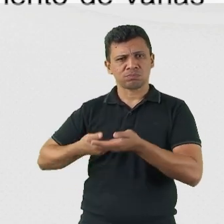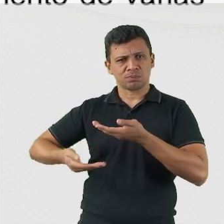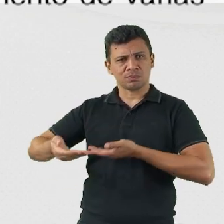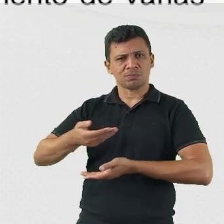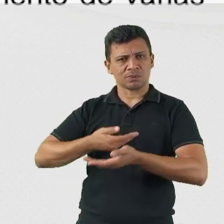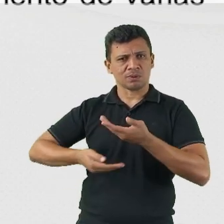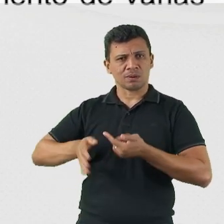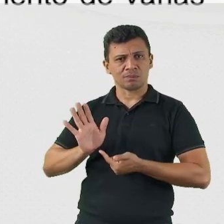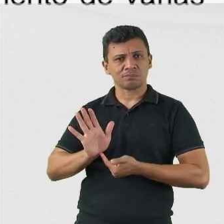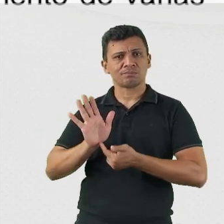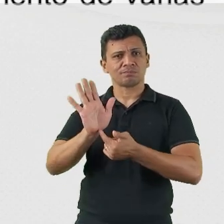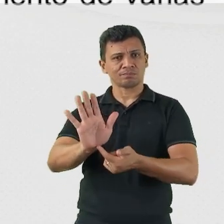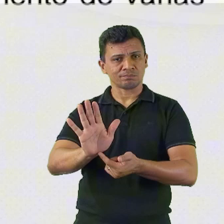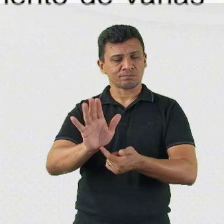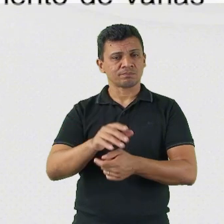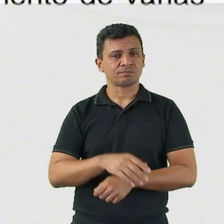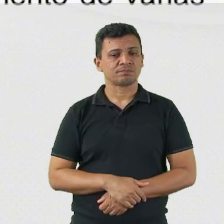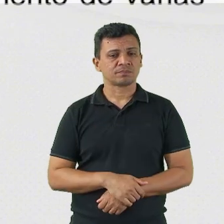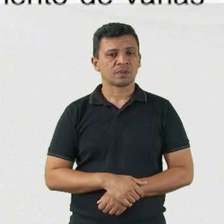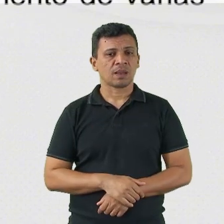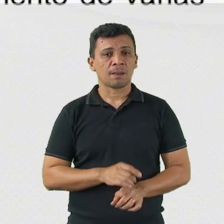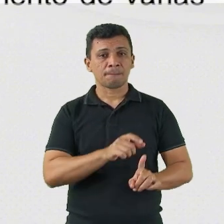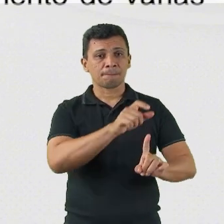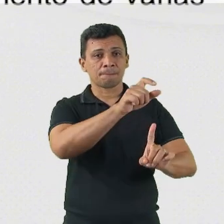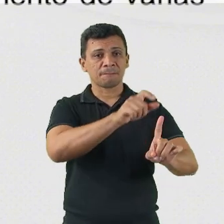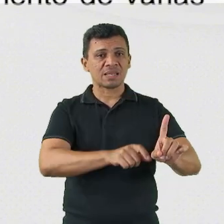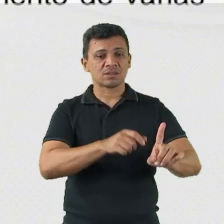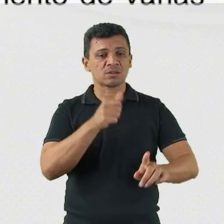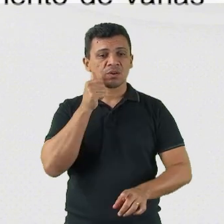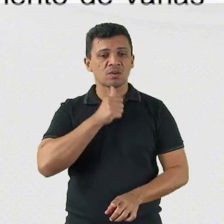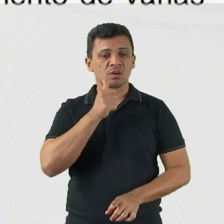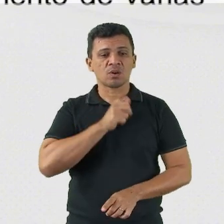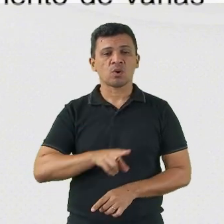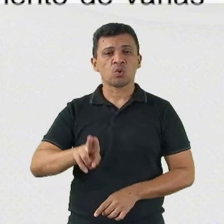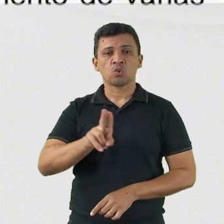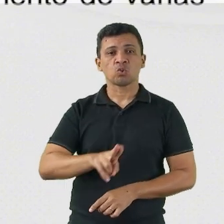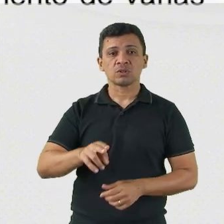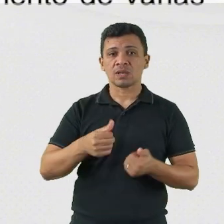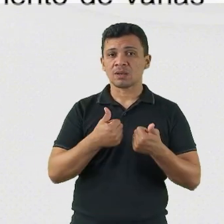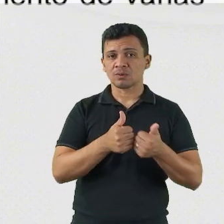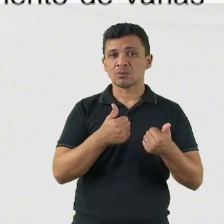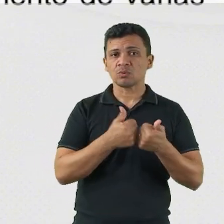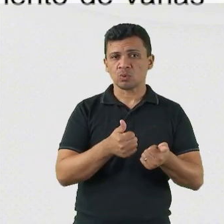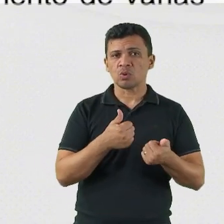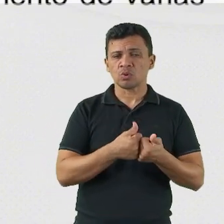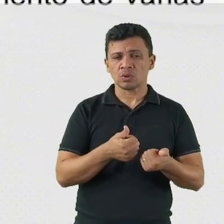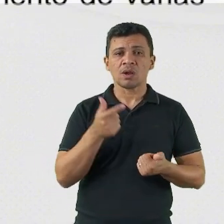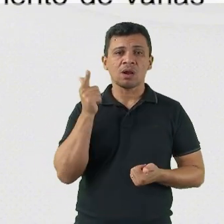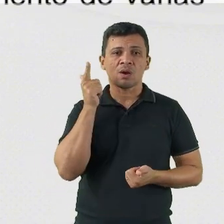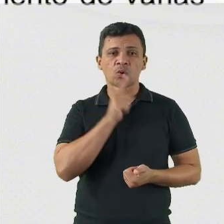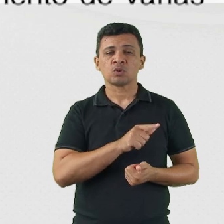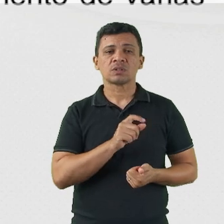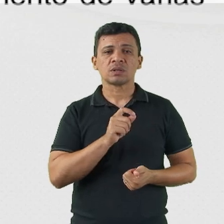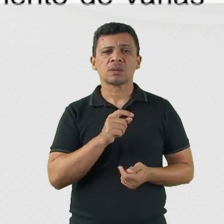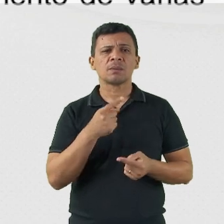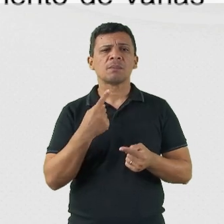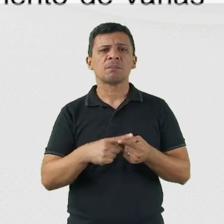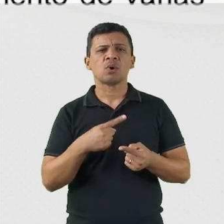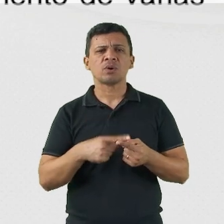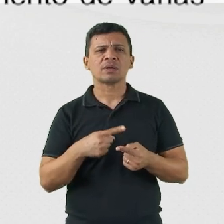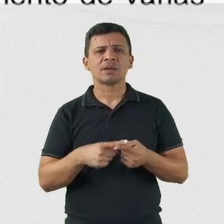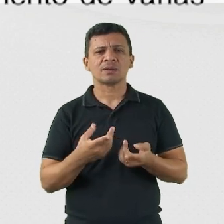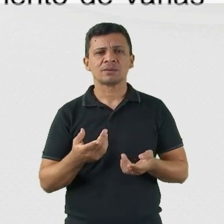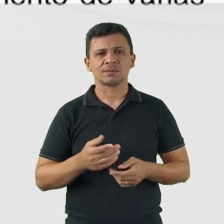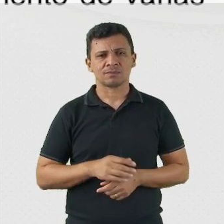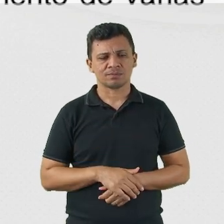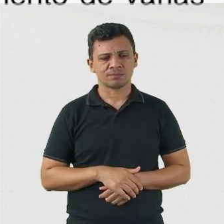comunicativa apresentada, a personagem prefere utilizar o ônibus para se deslocar. Por quê?